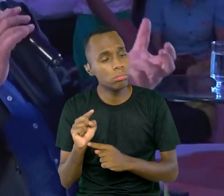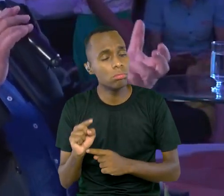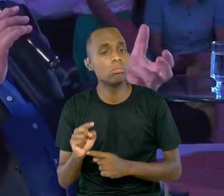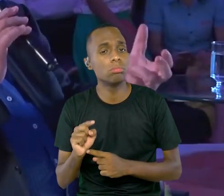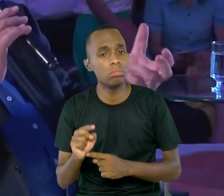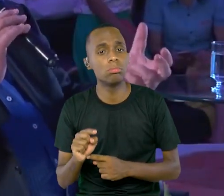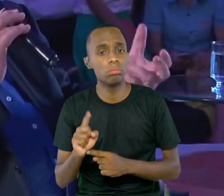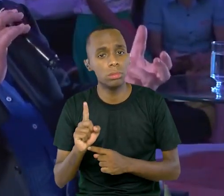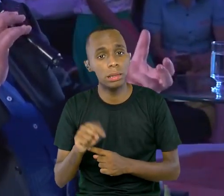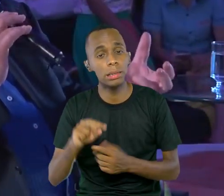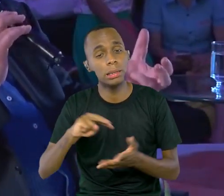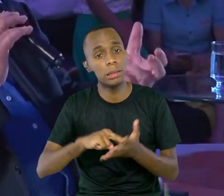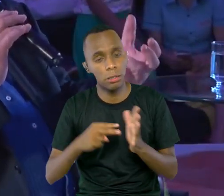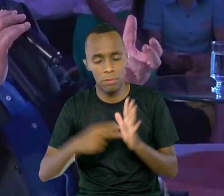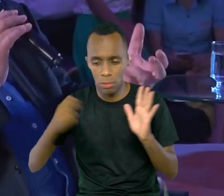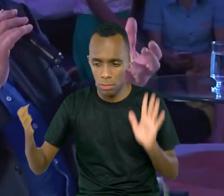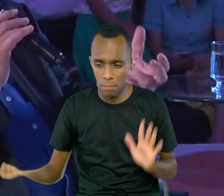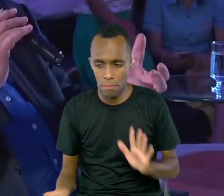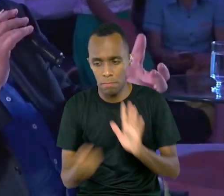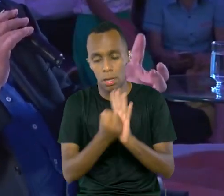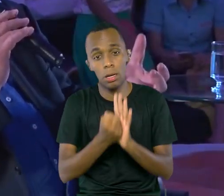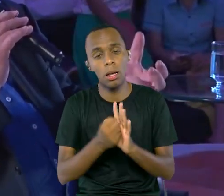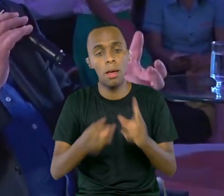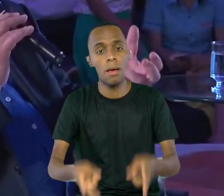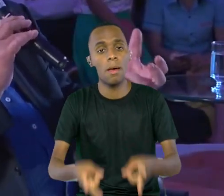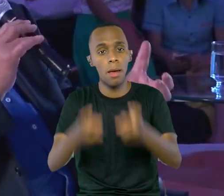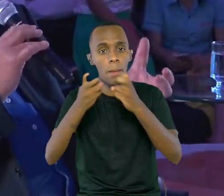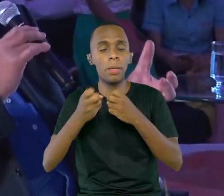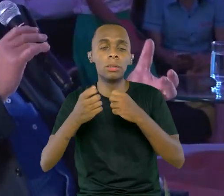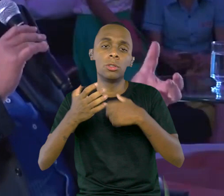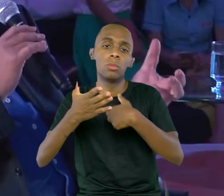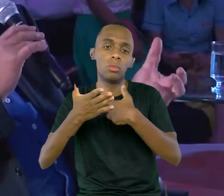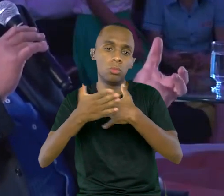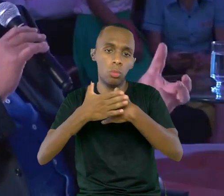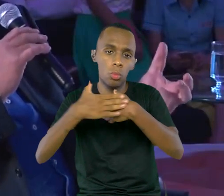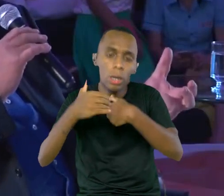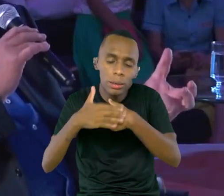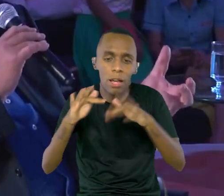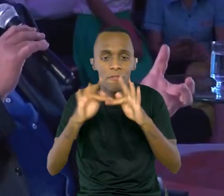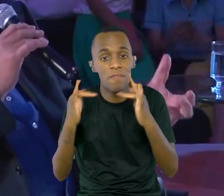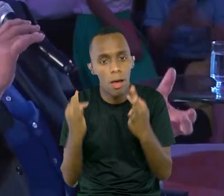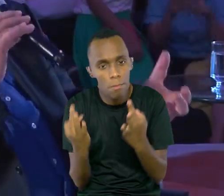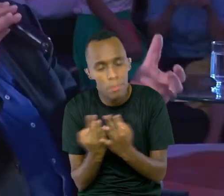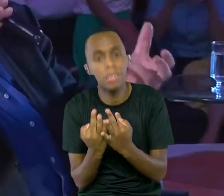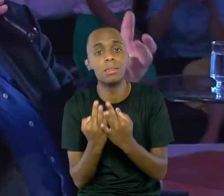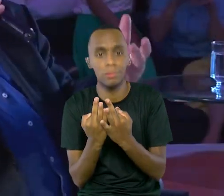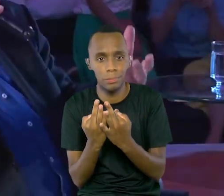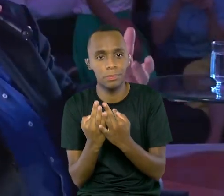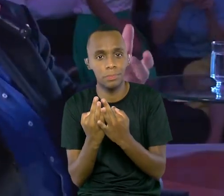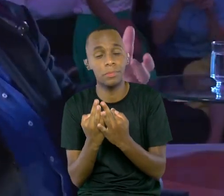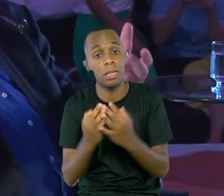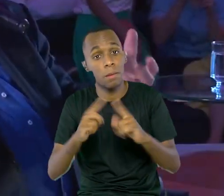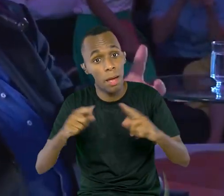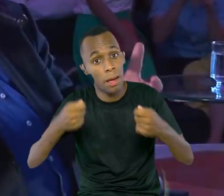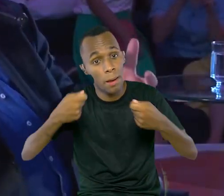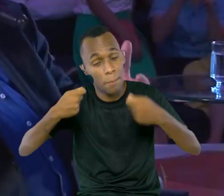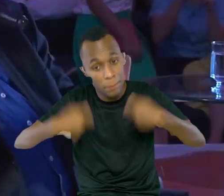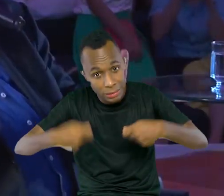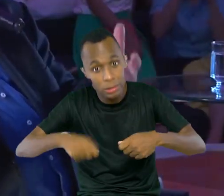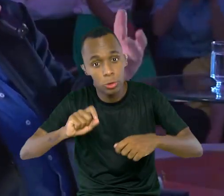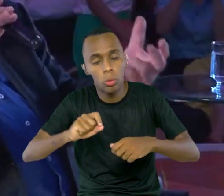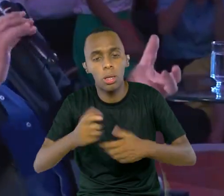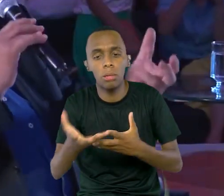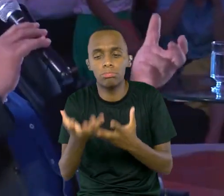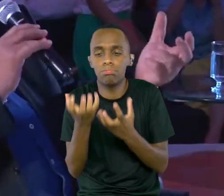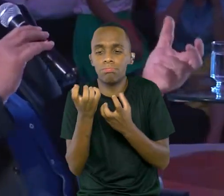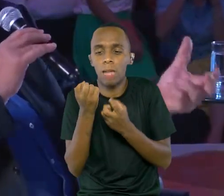de felicidade, ela tem que ser marcada pela percepção de fraternidade. E a fraternidade, ela exige